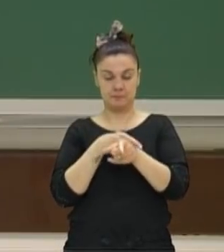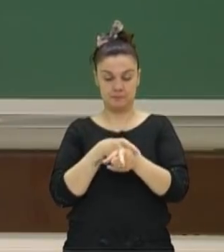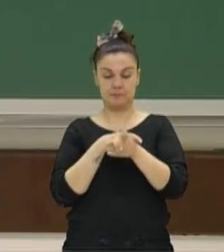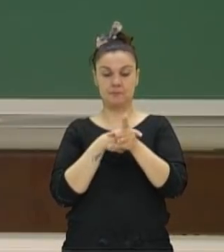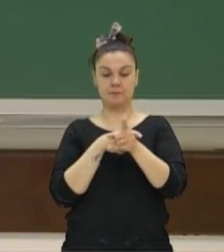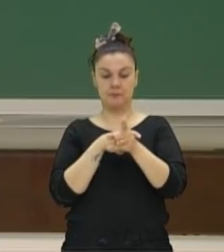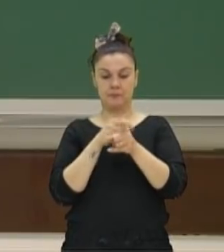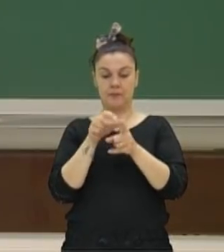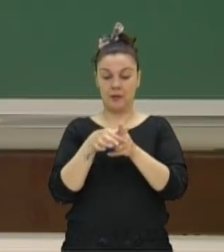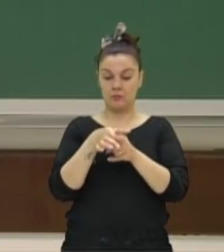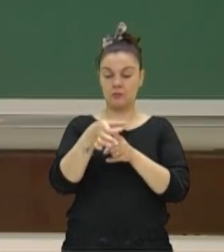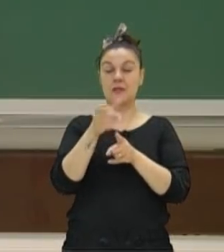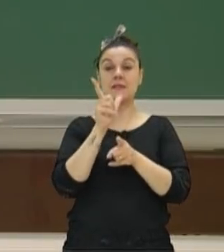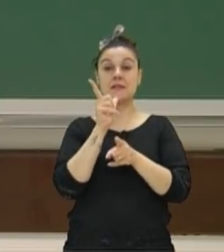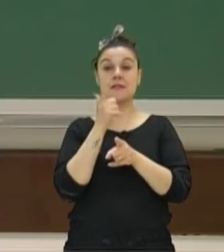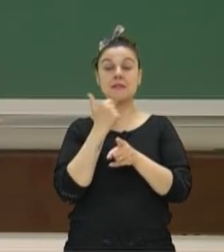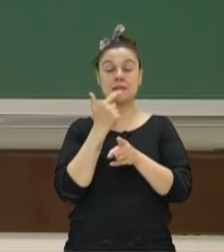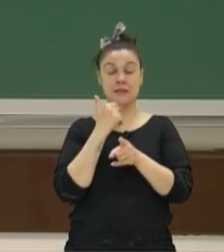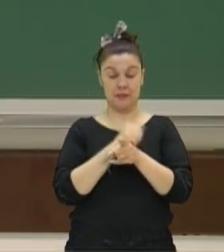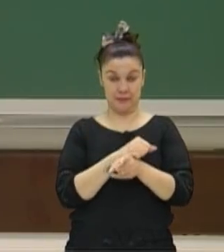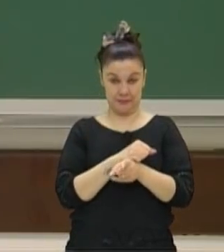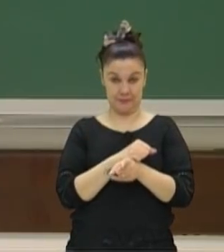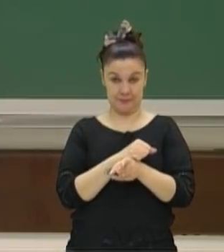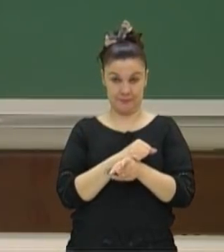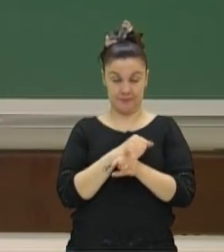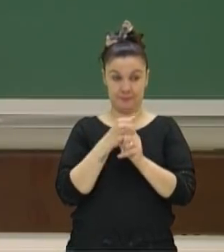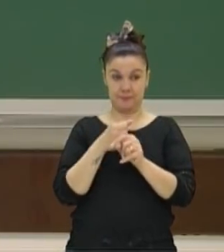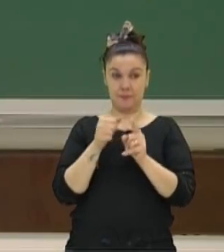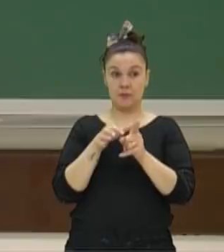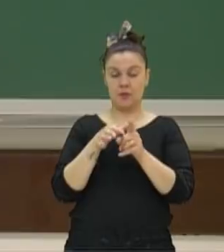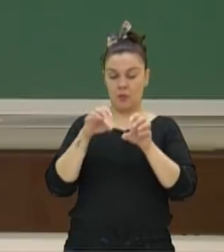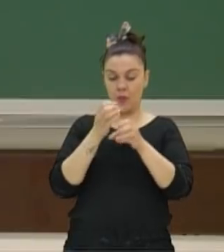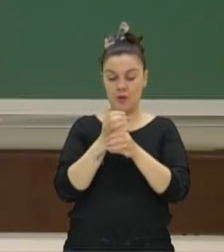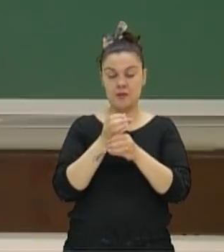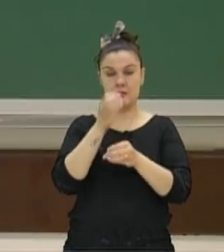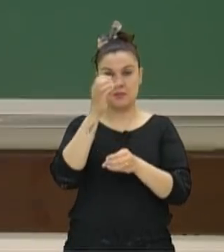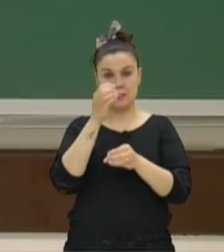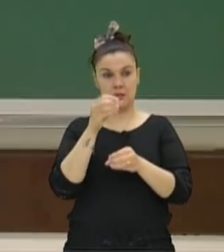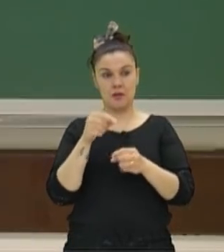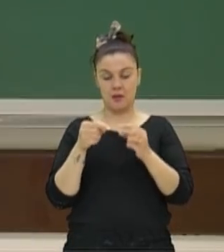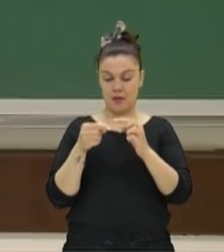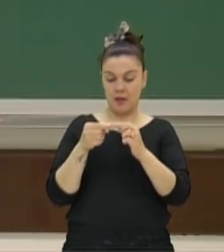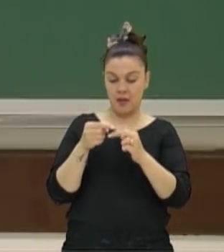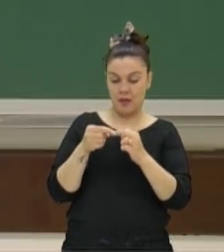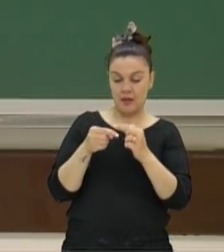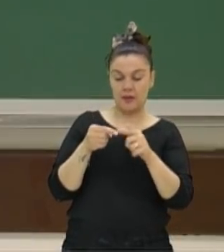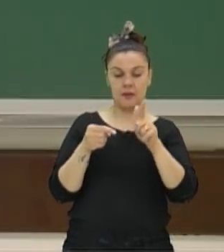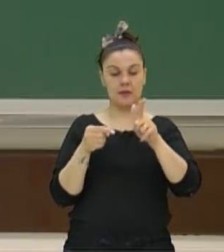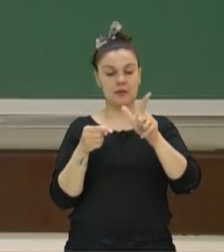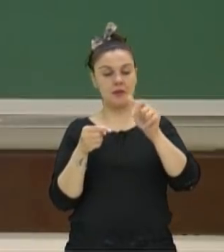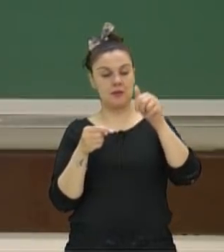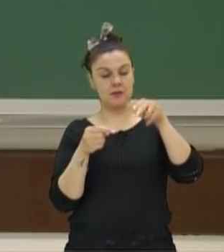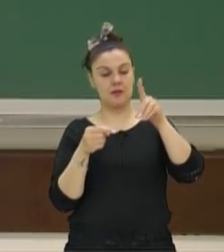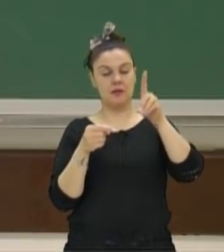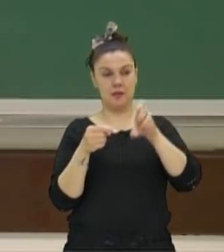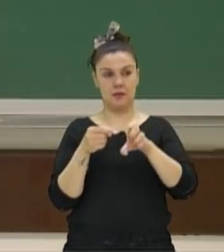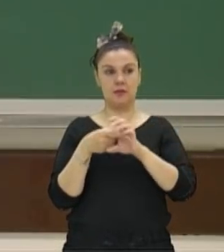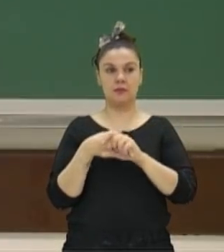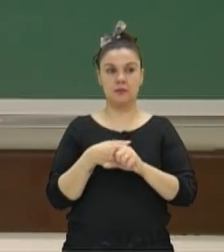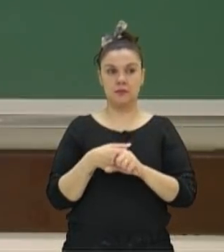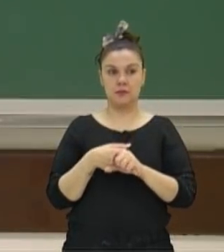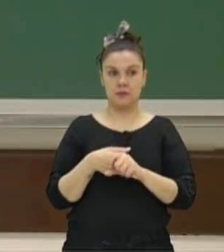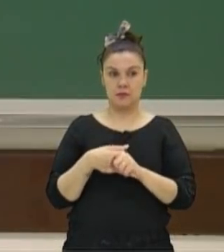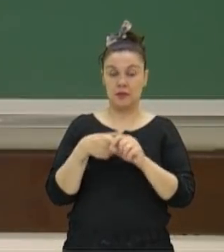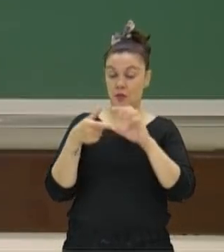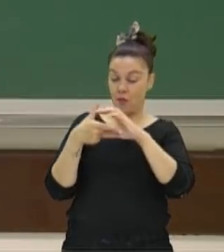ele estiver preenchido de sangue, certo? Então um órgão cilíndrico, né, com essa região denominada glande, certo? Então